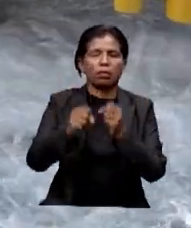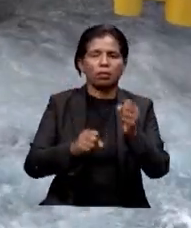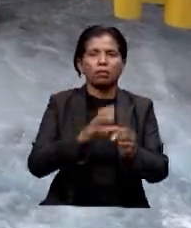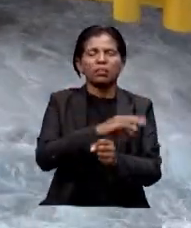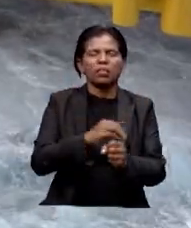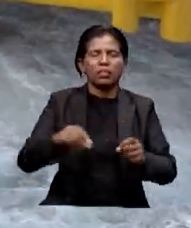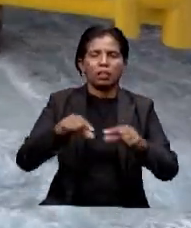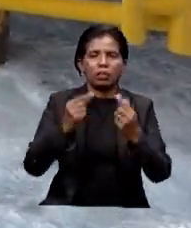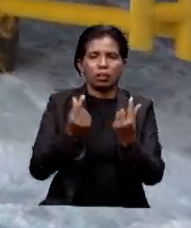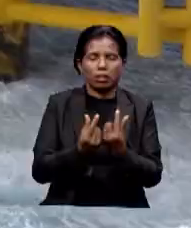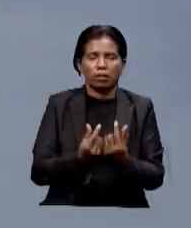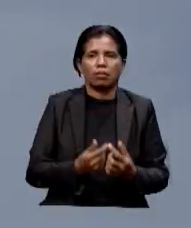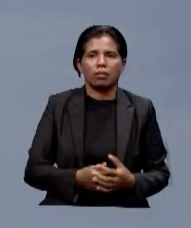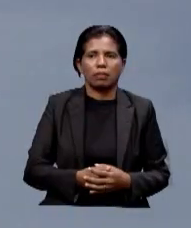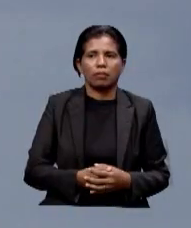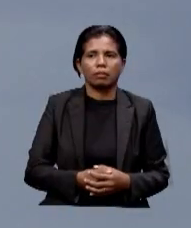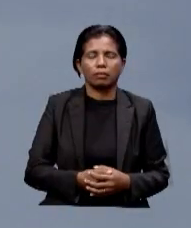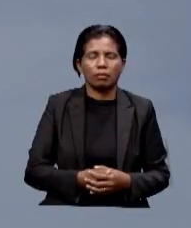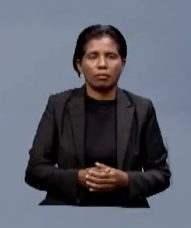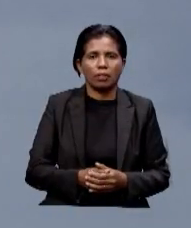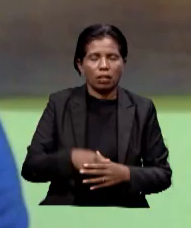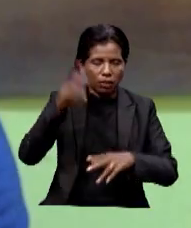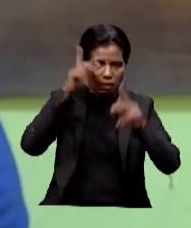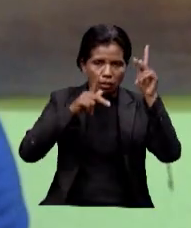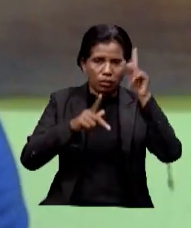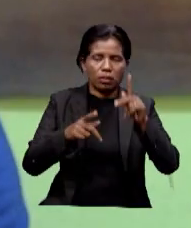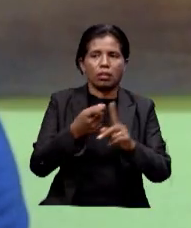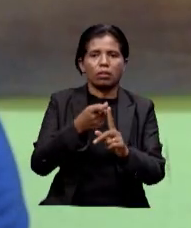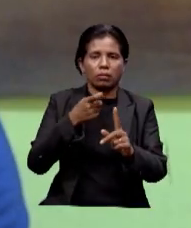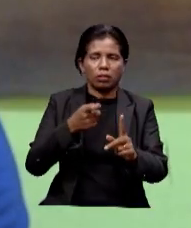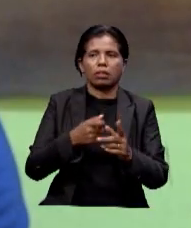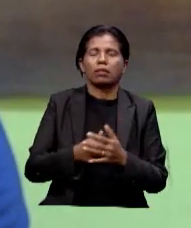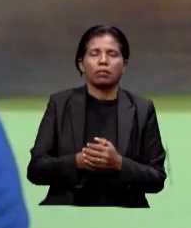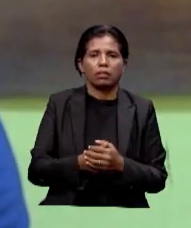sira. Causa husi fiscal cliff nebe